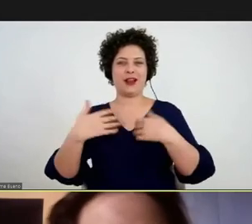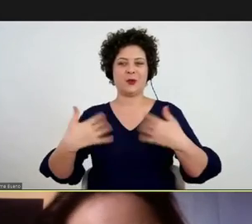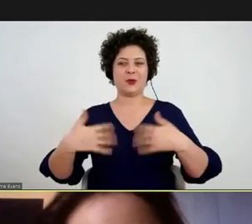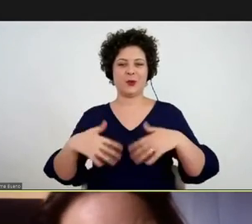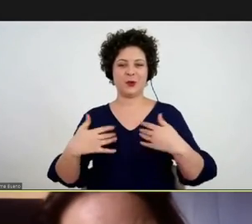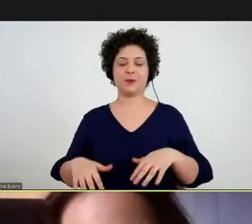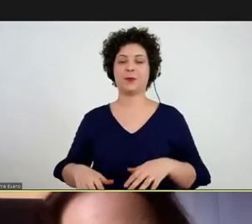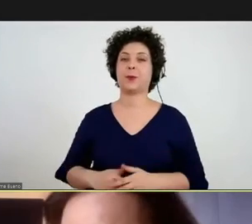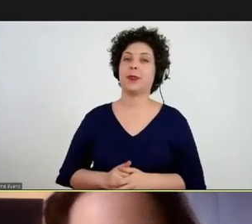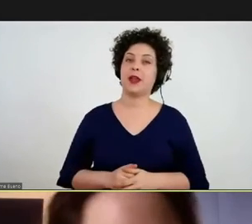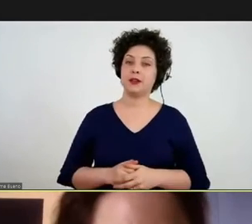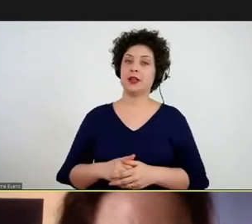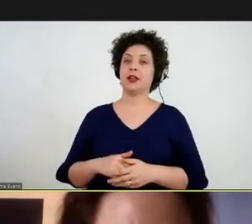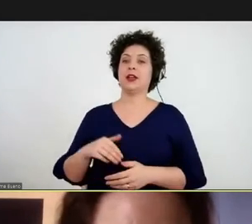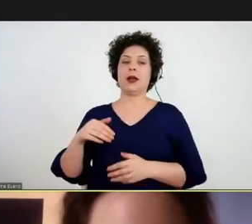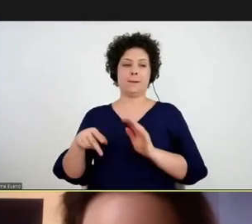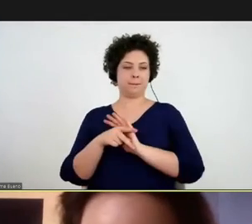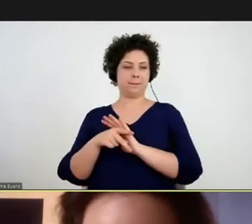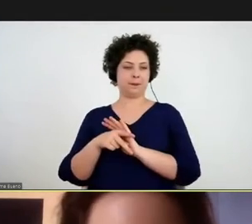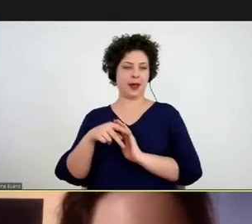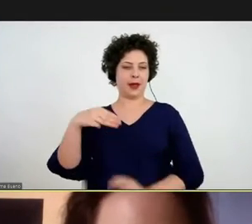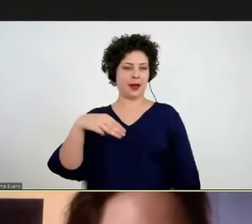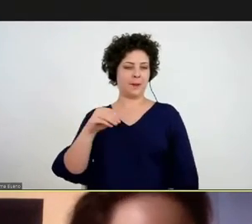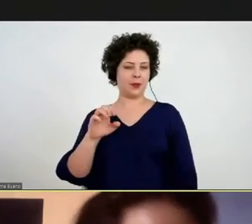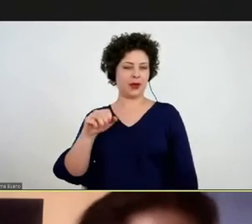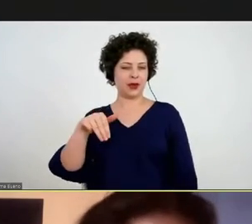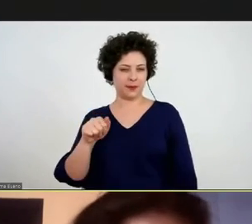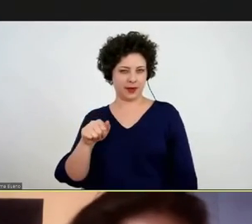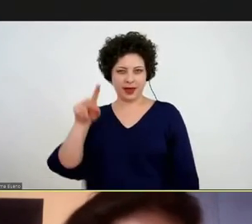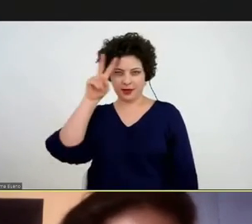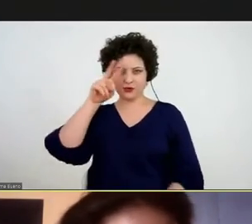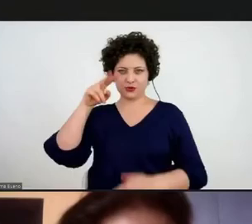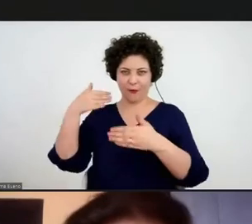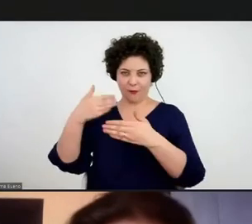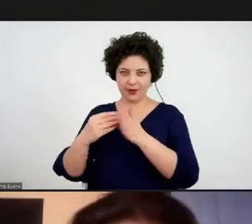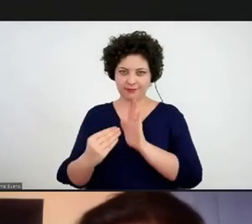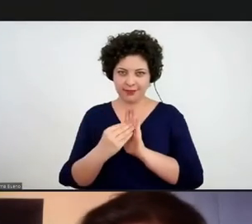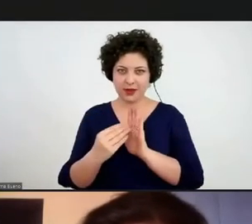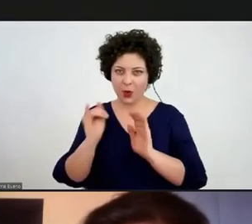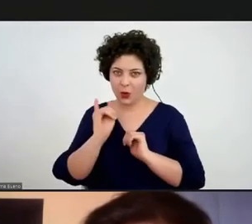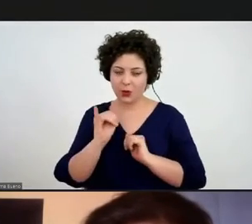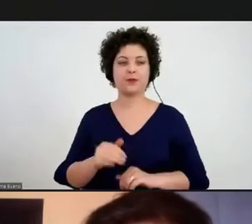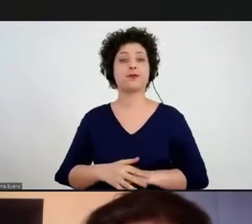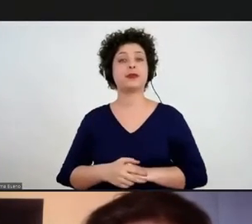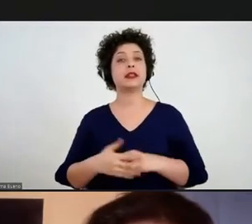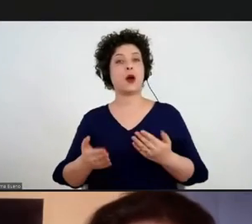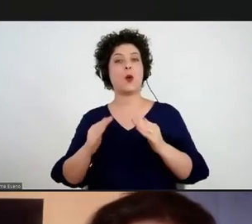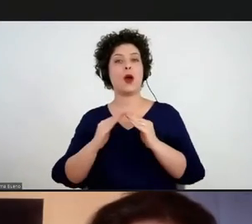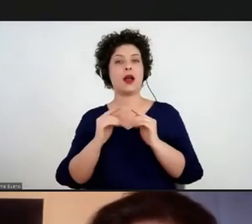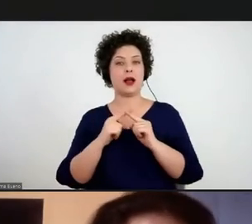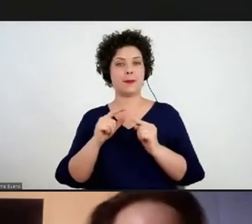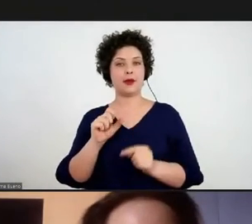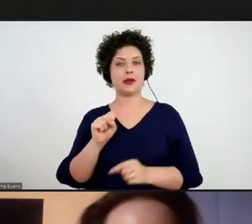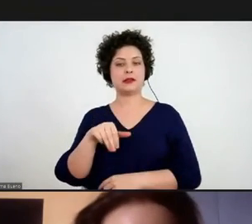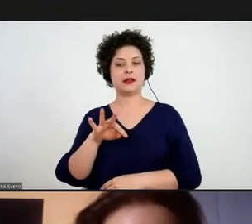Então, acho que é para Moema, né, que trouxe essa questão histórica aí da galeria. Olha, a Capela Santa Luzia é